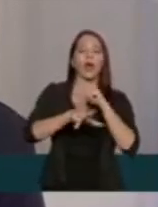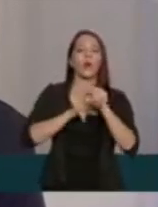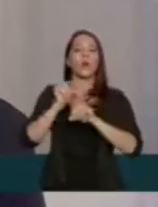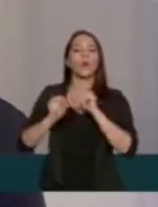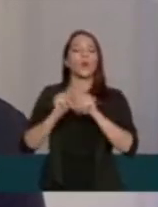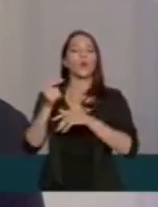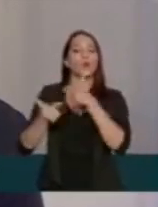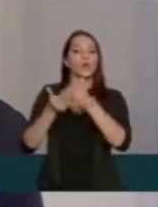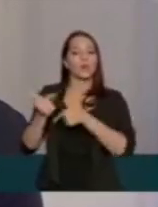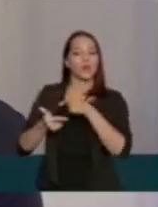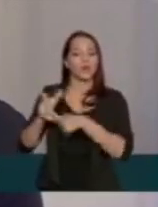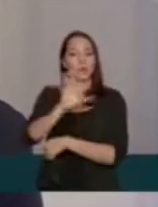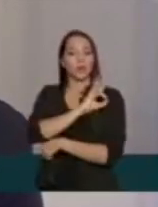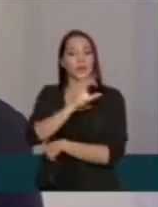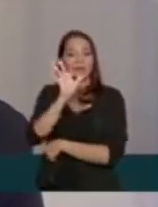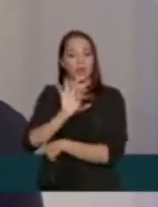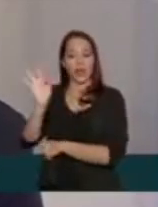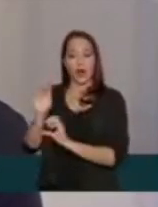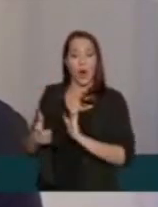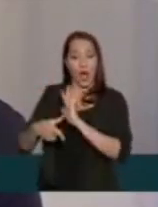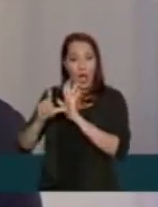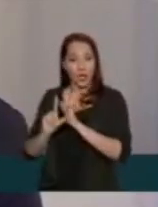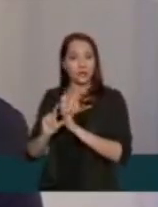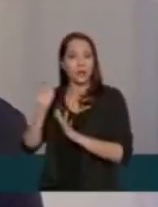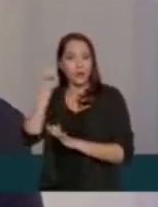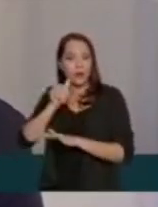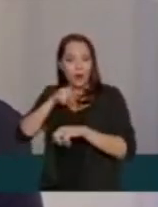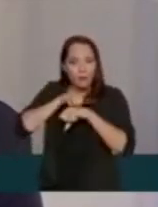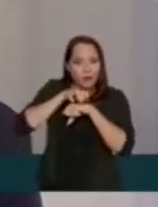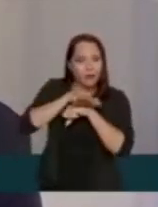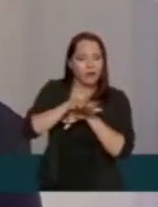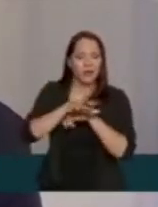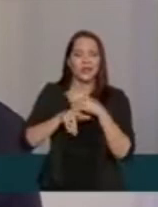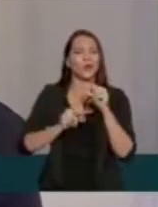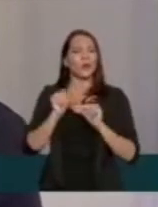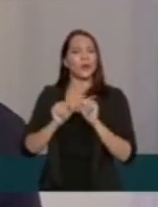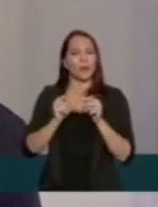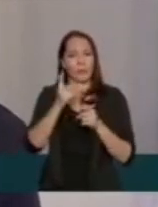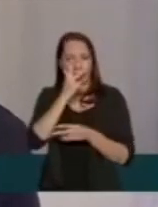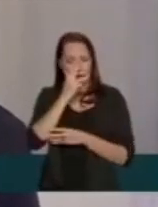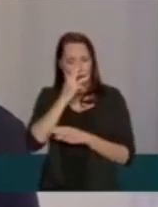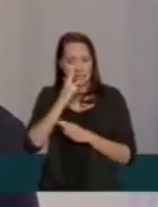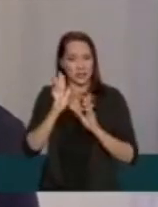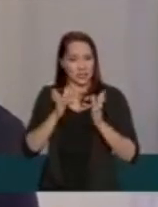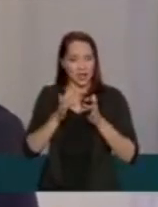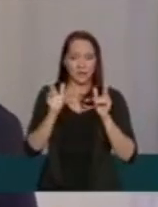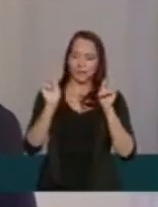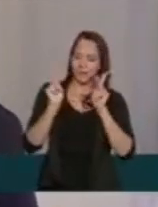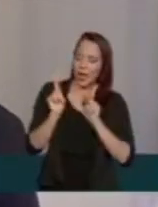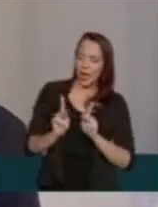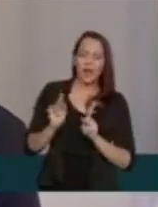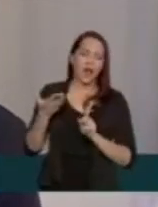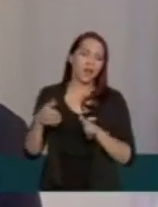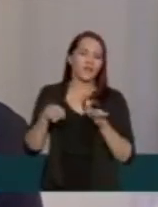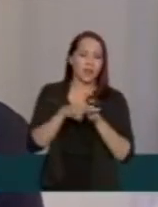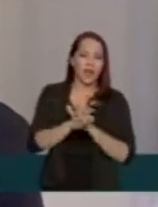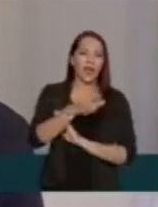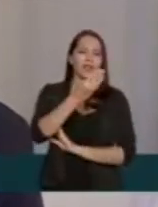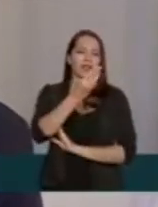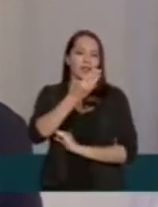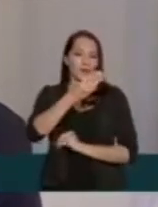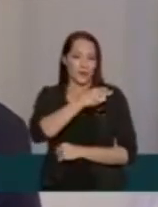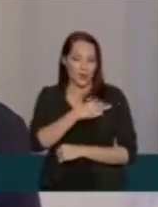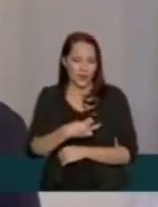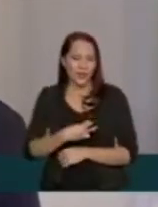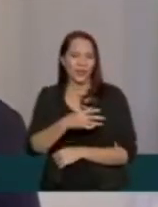Federal. Então, o que parecia ser pacificado com a chegada de um ministro técnico,